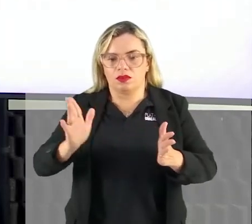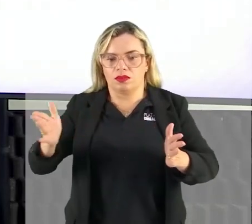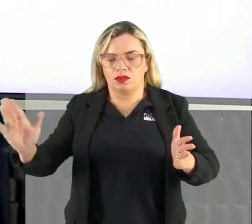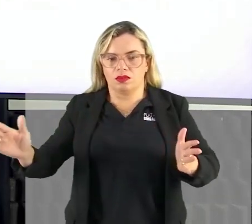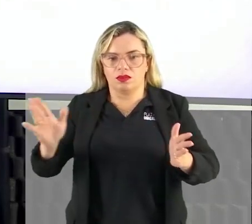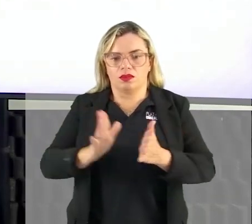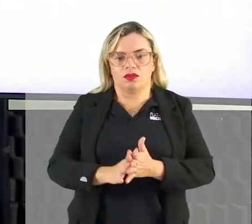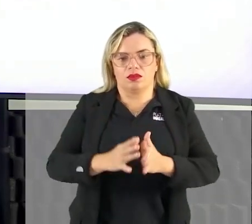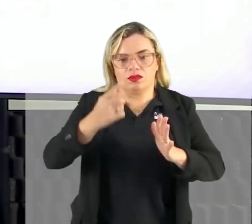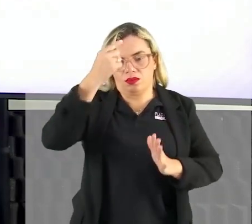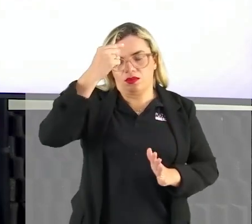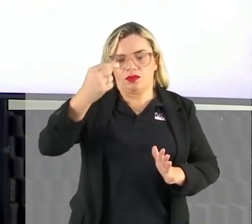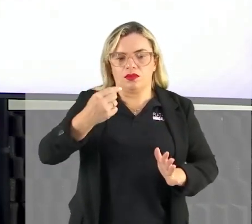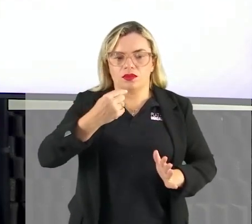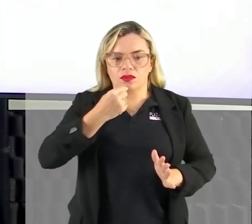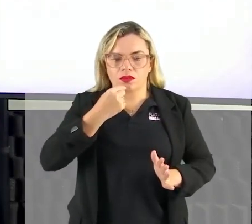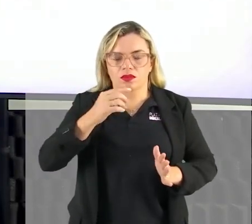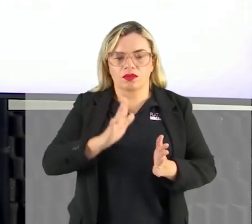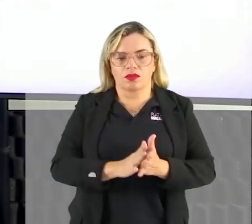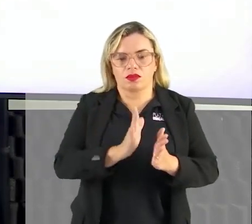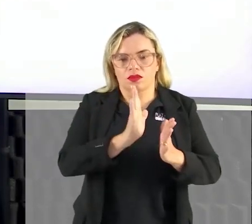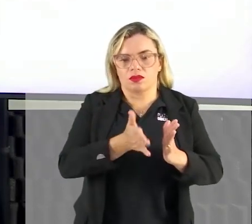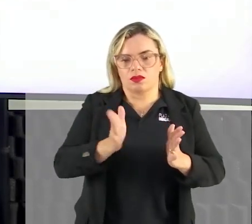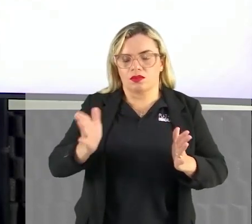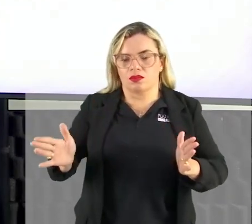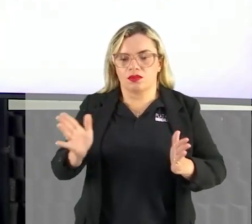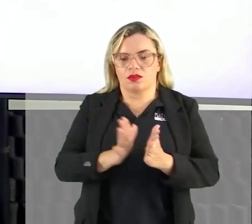figura, sendo cada uma